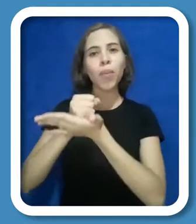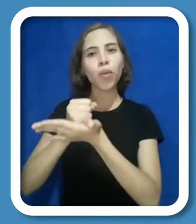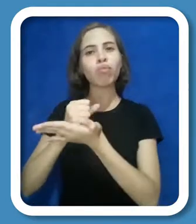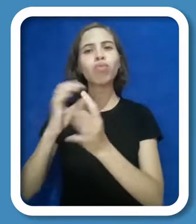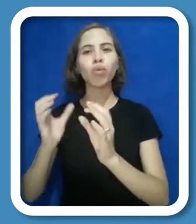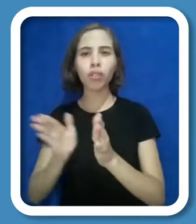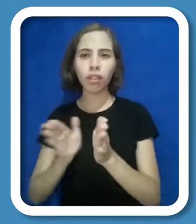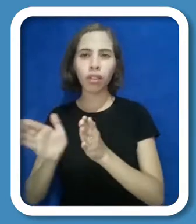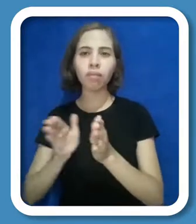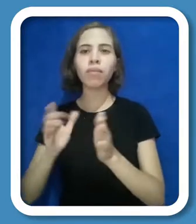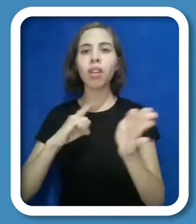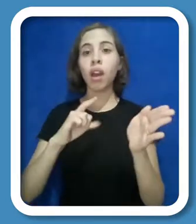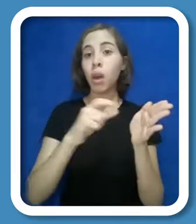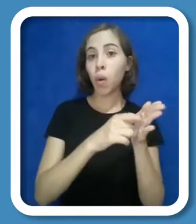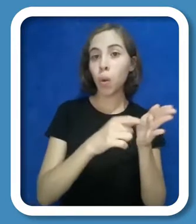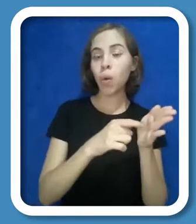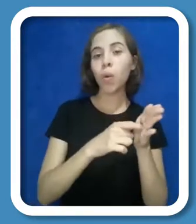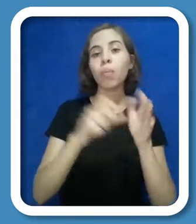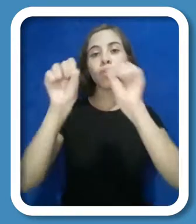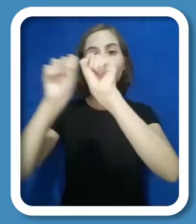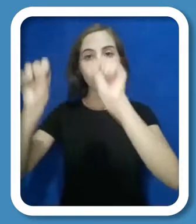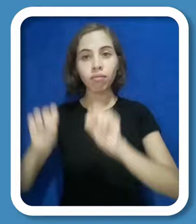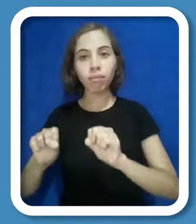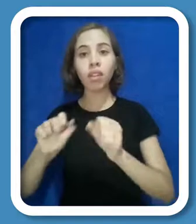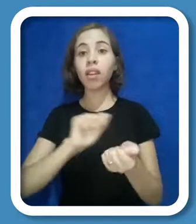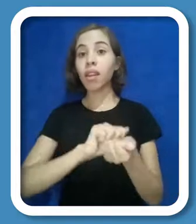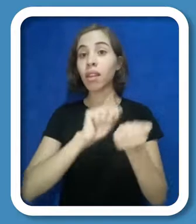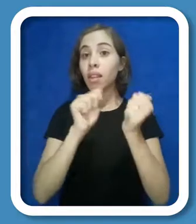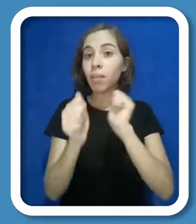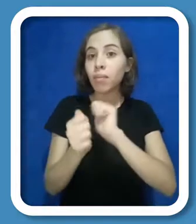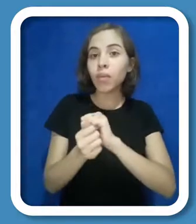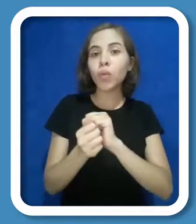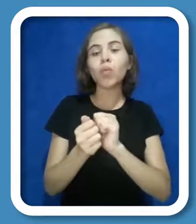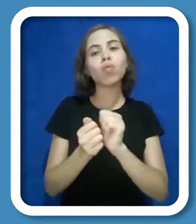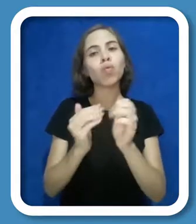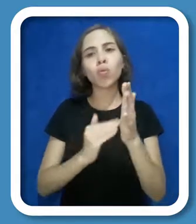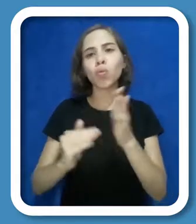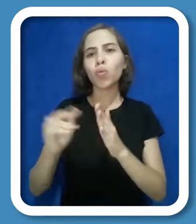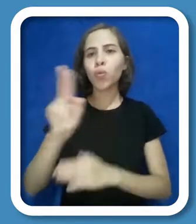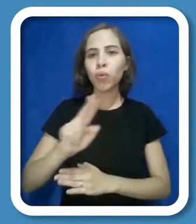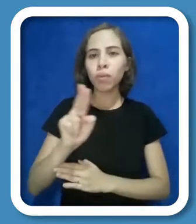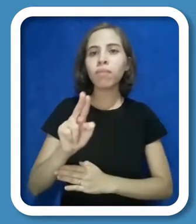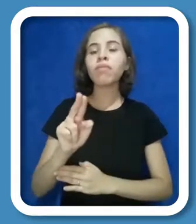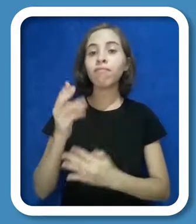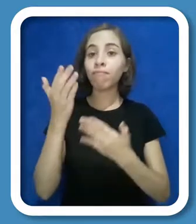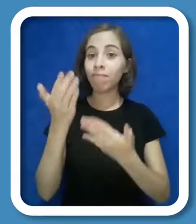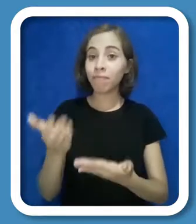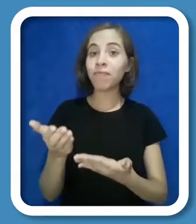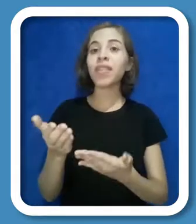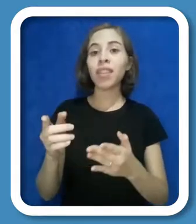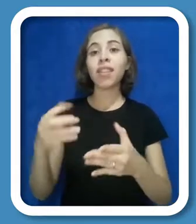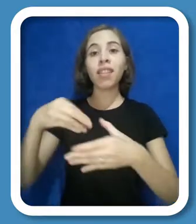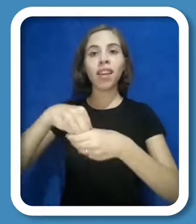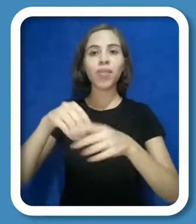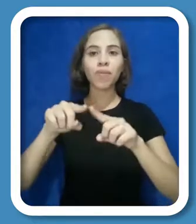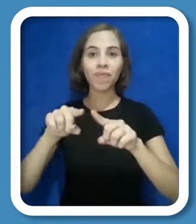acessibilidade, softwares, programas e adaptações que podem ser utilizadas e realizadas por você em sua sala